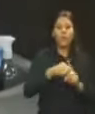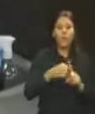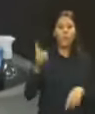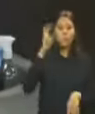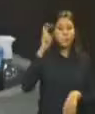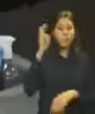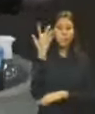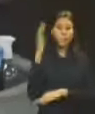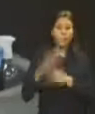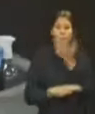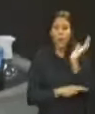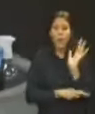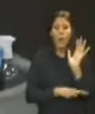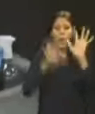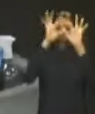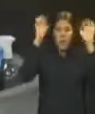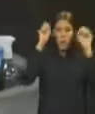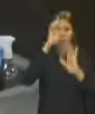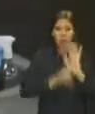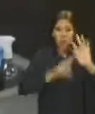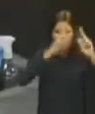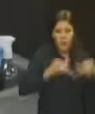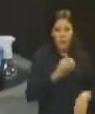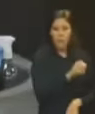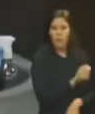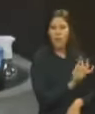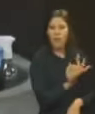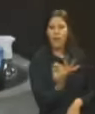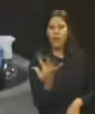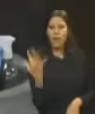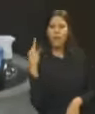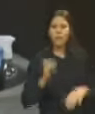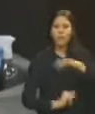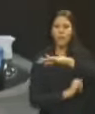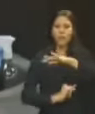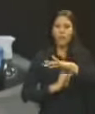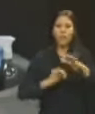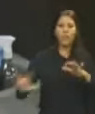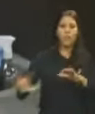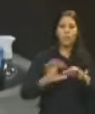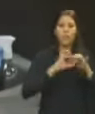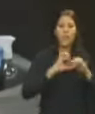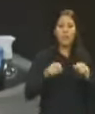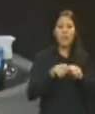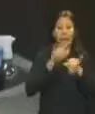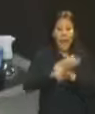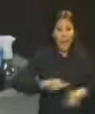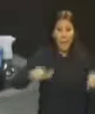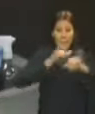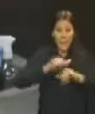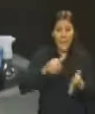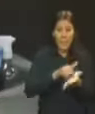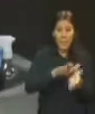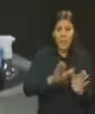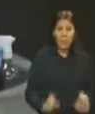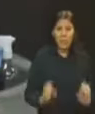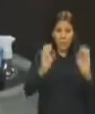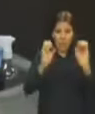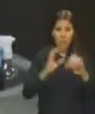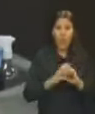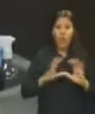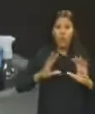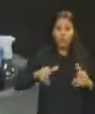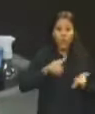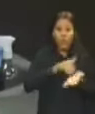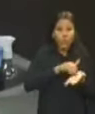Direitos Humanos, um grande número de entidades, a campanha Despejo Zero, para dizer o seguinte: não, todo despejo é uma